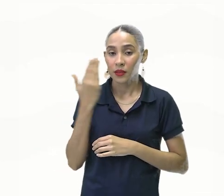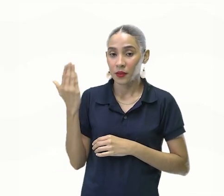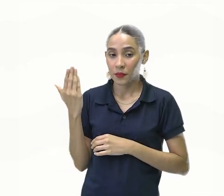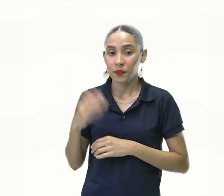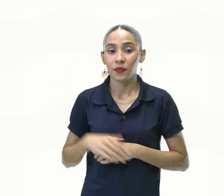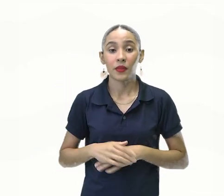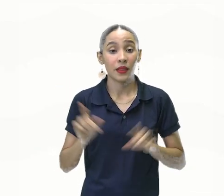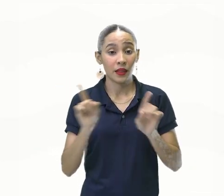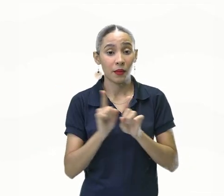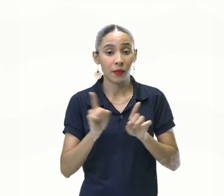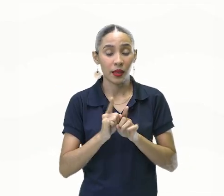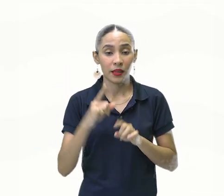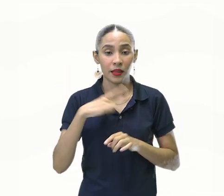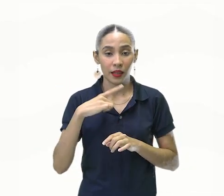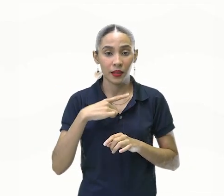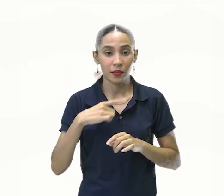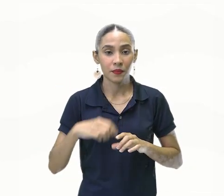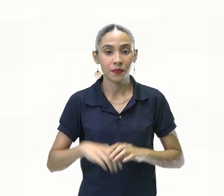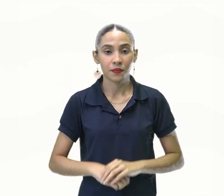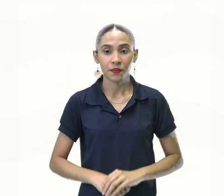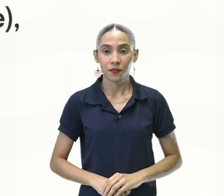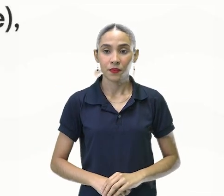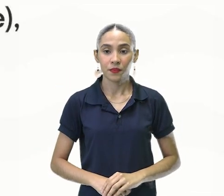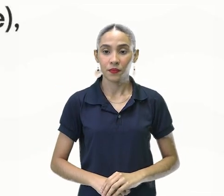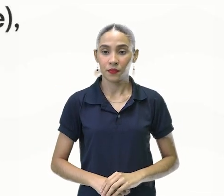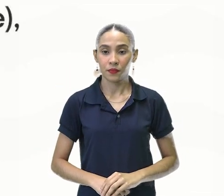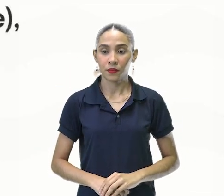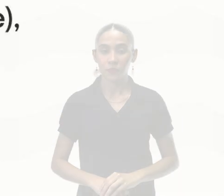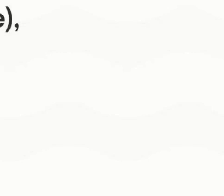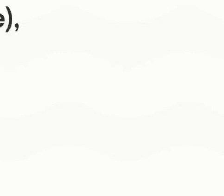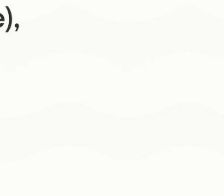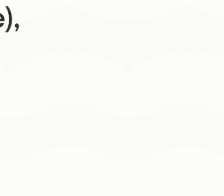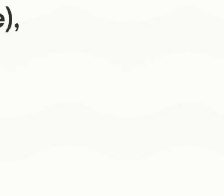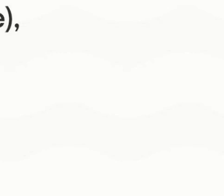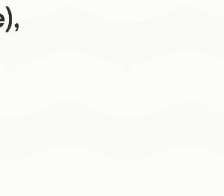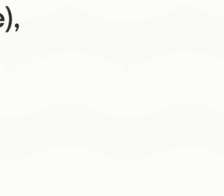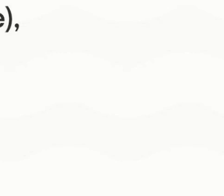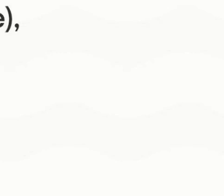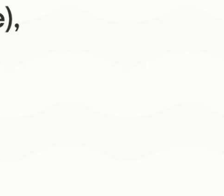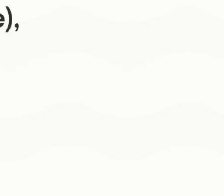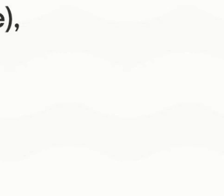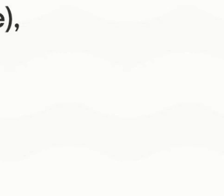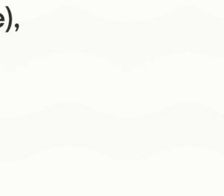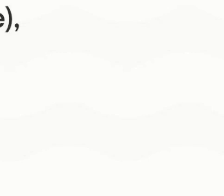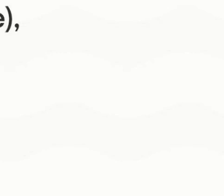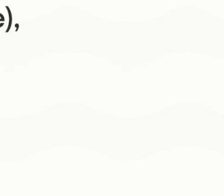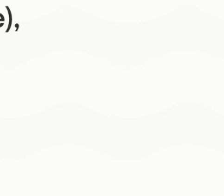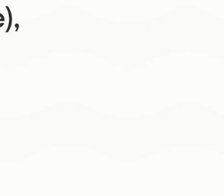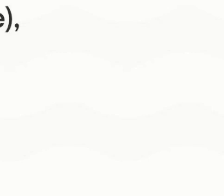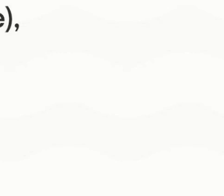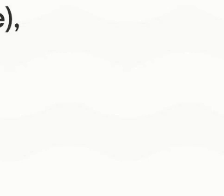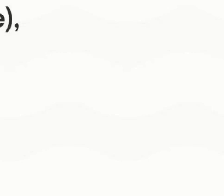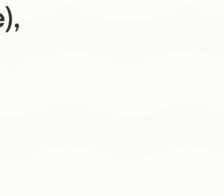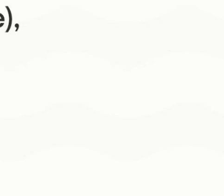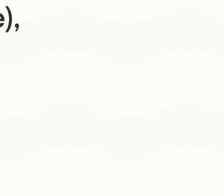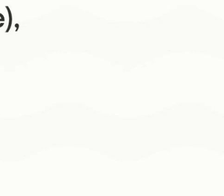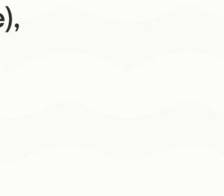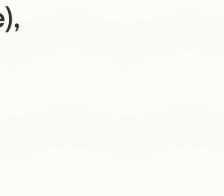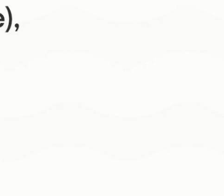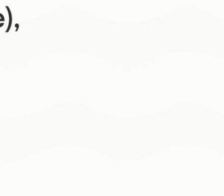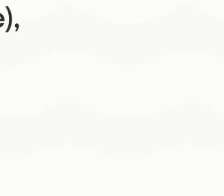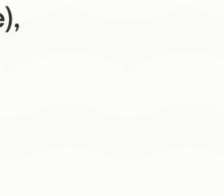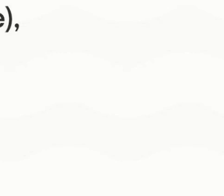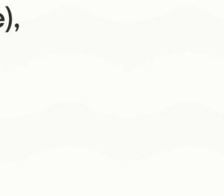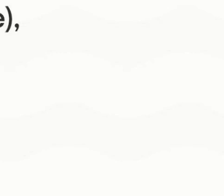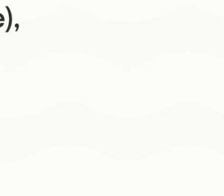causa disso. Aí você tem agora a ligação com a teoria. Esse é um